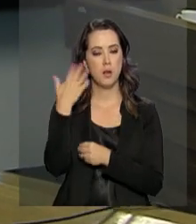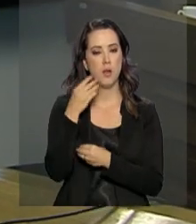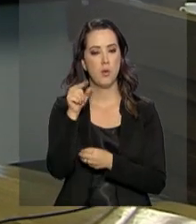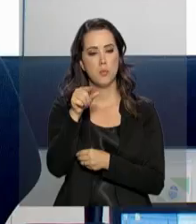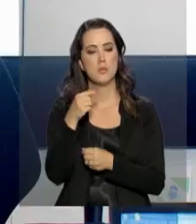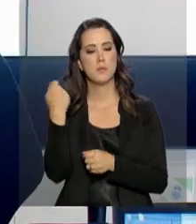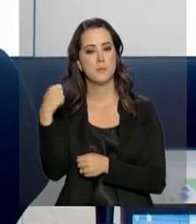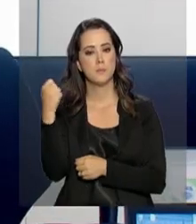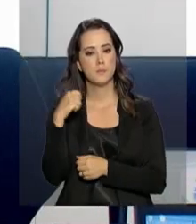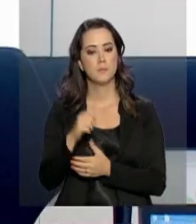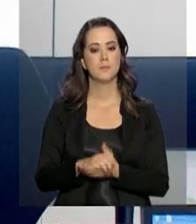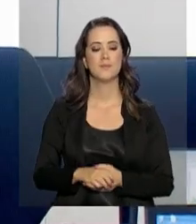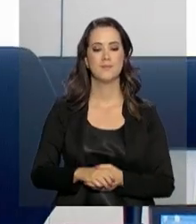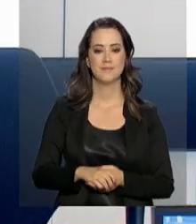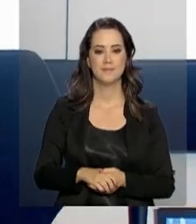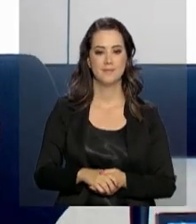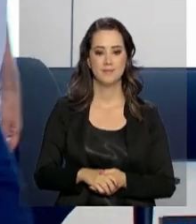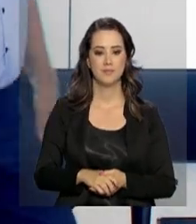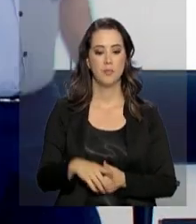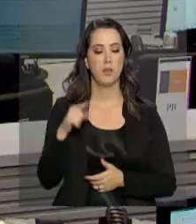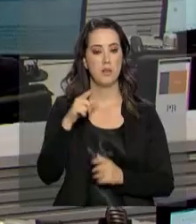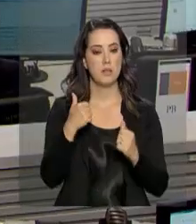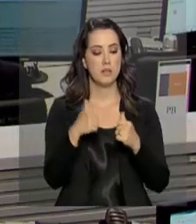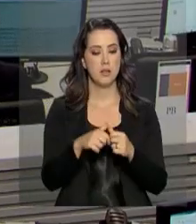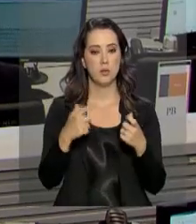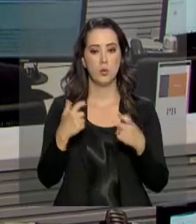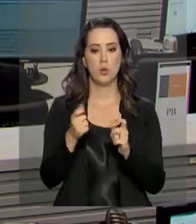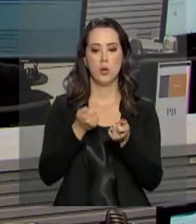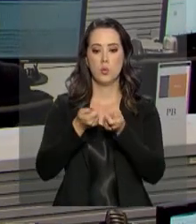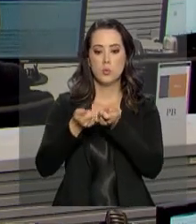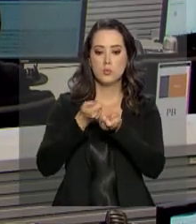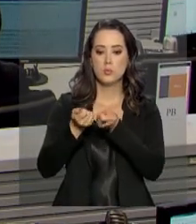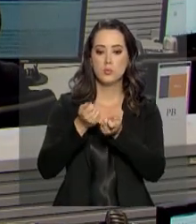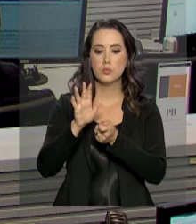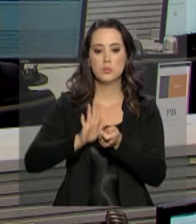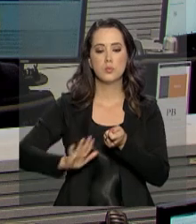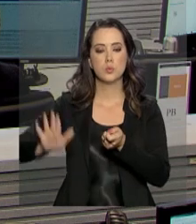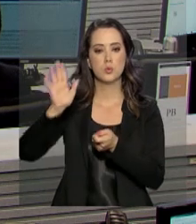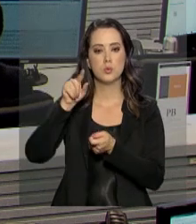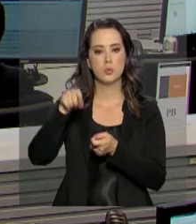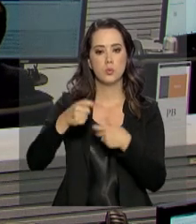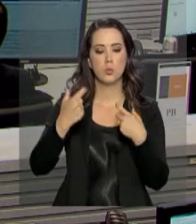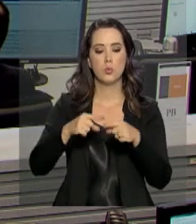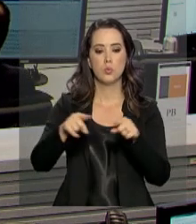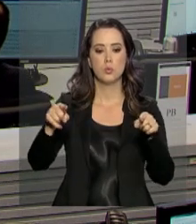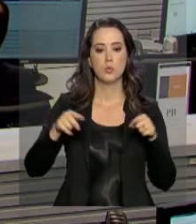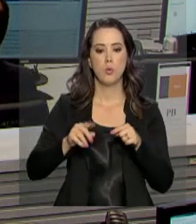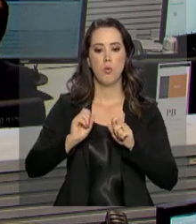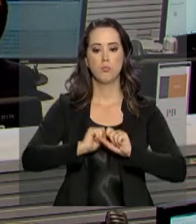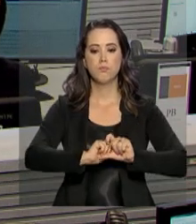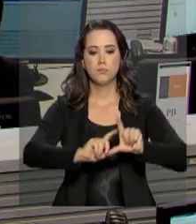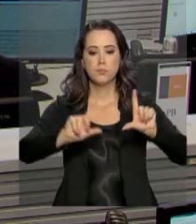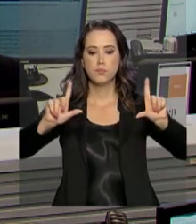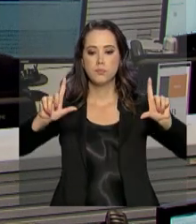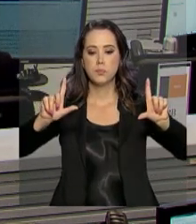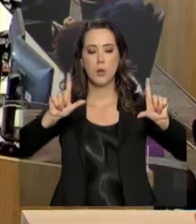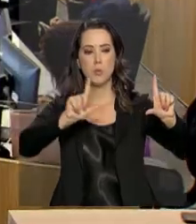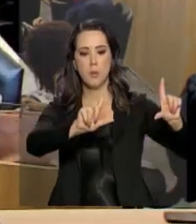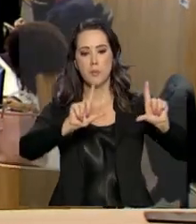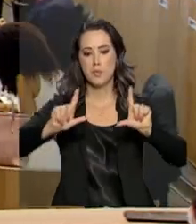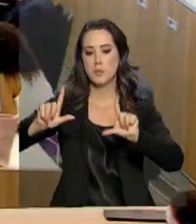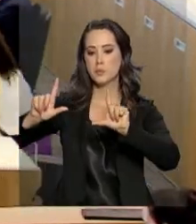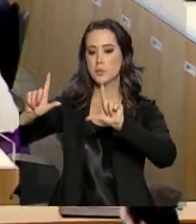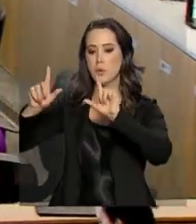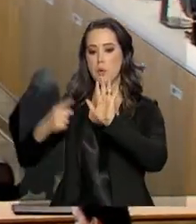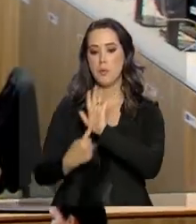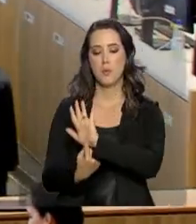o ministro está no centro integrado de comando e controle nacional a sala com monitores integrados em um telão exibe